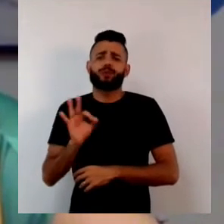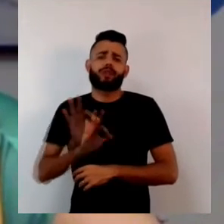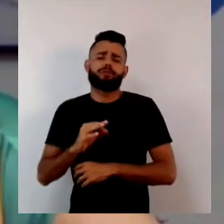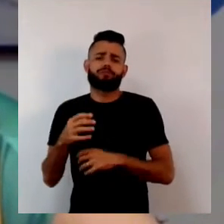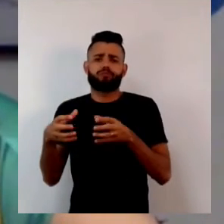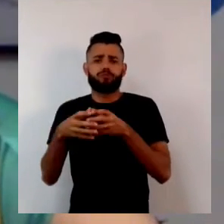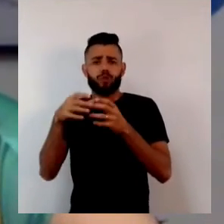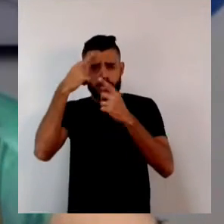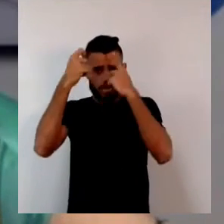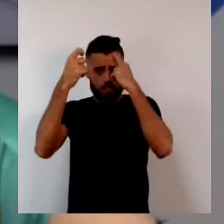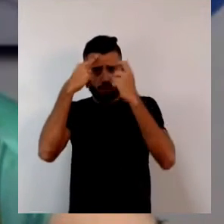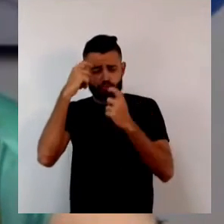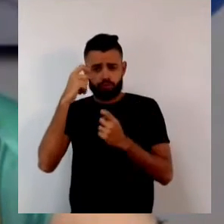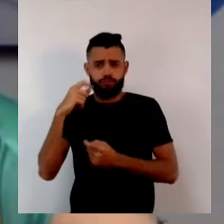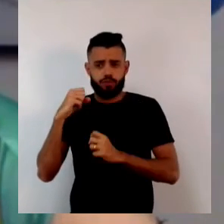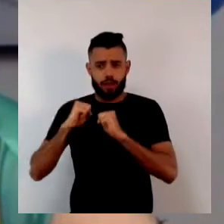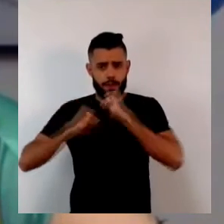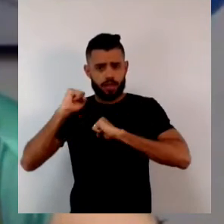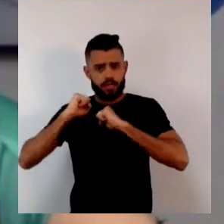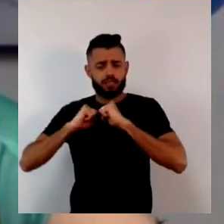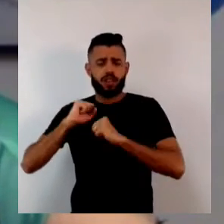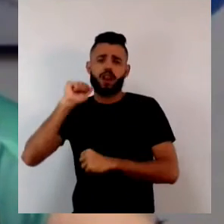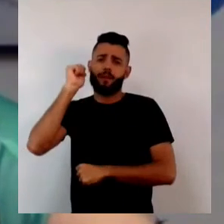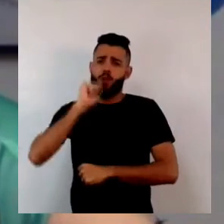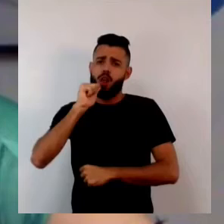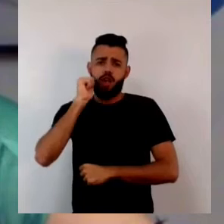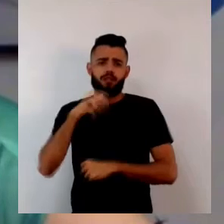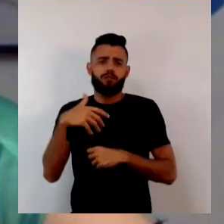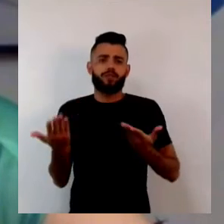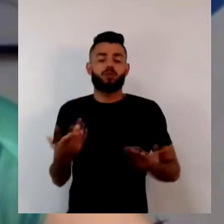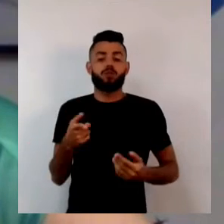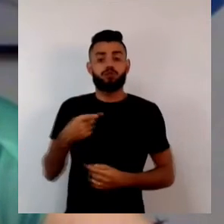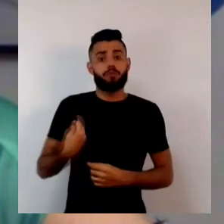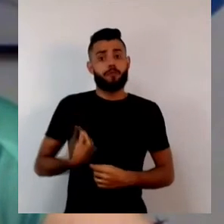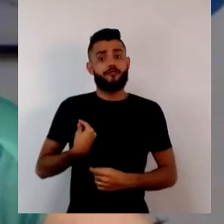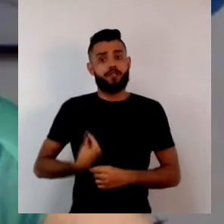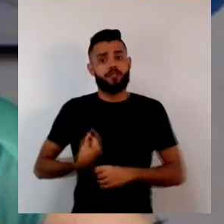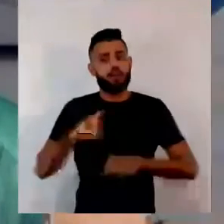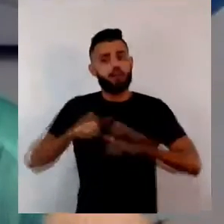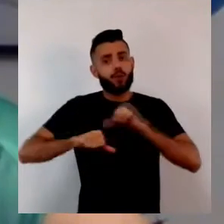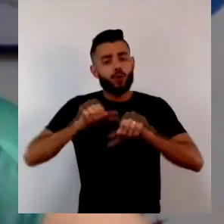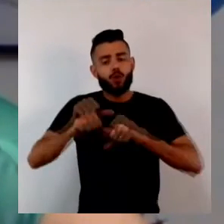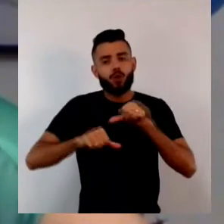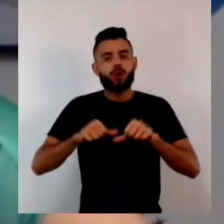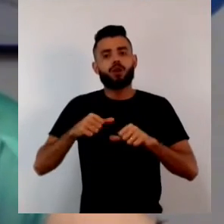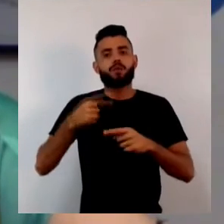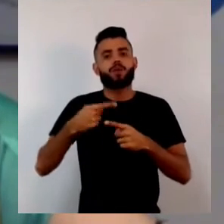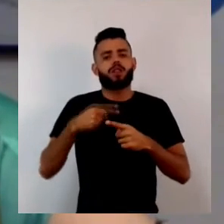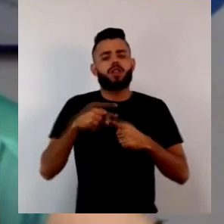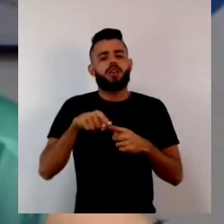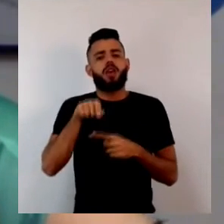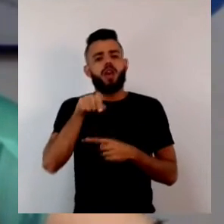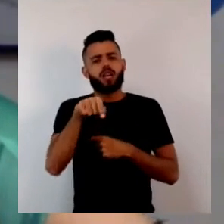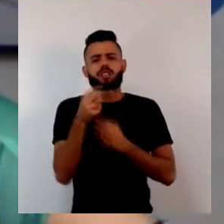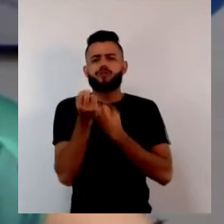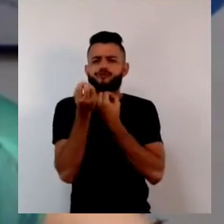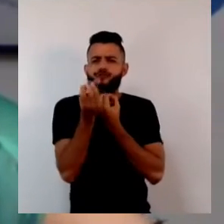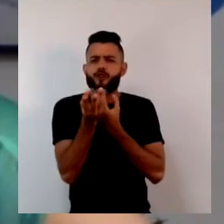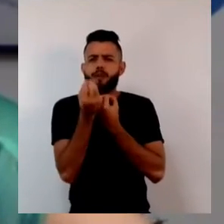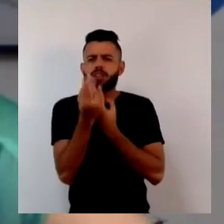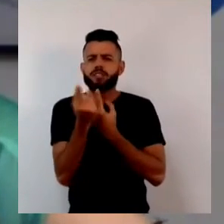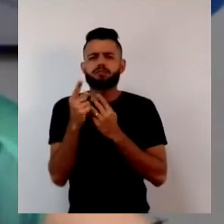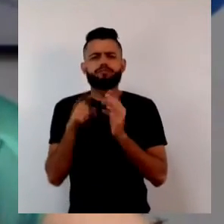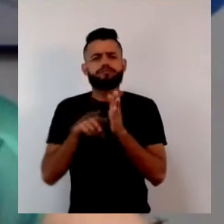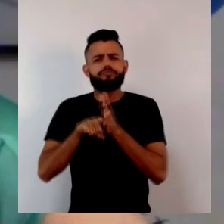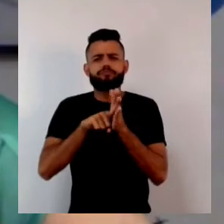Então, isso mudou muito a minha vida, porque foi através dessas informações todas que eu falei, bom, a gente